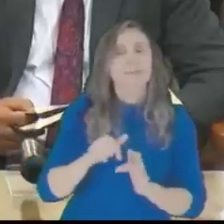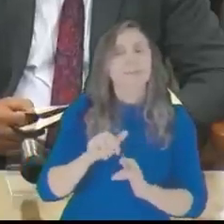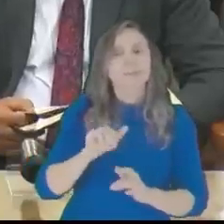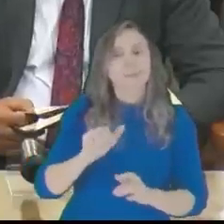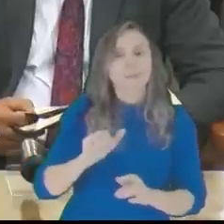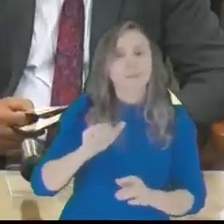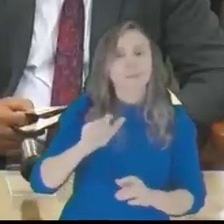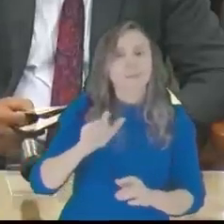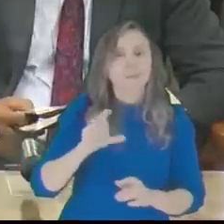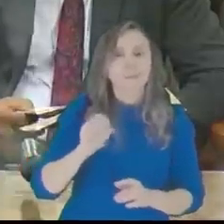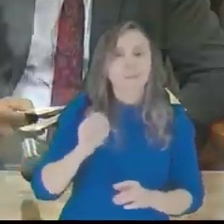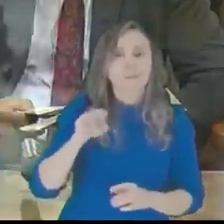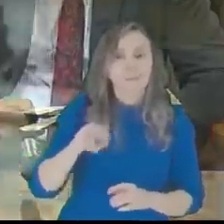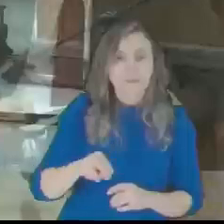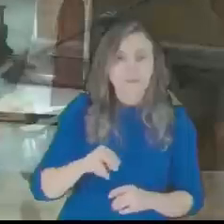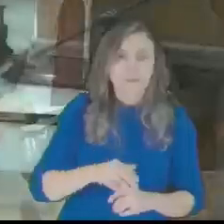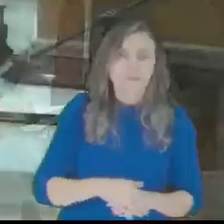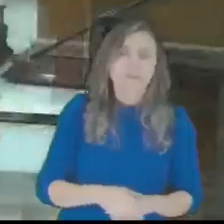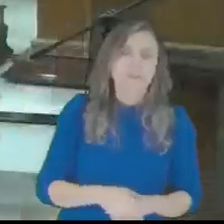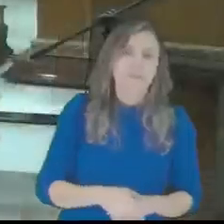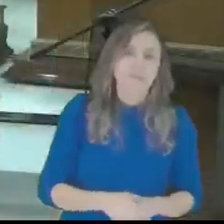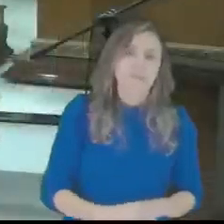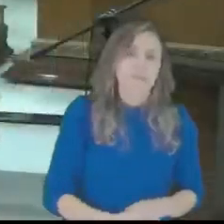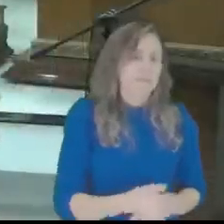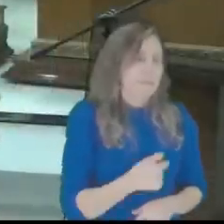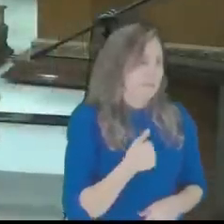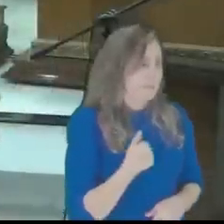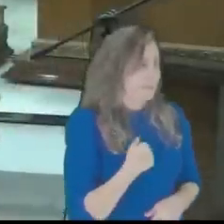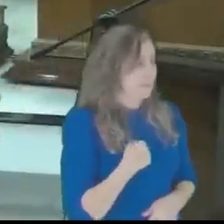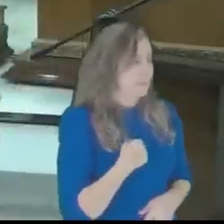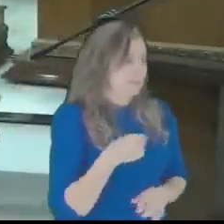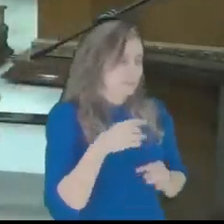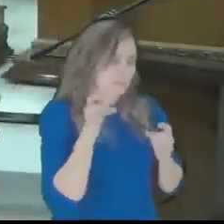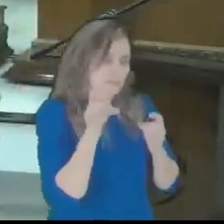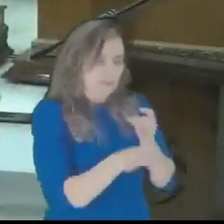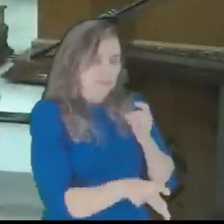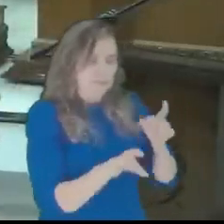coisa linda. Não vos deixarei órfãos,